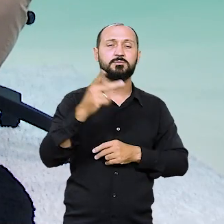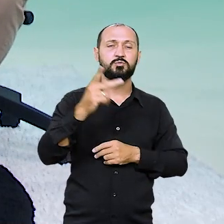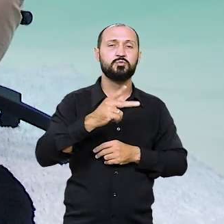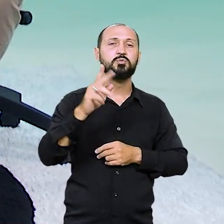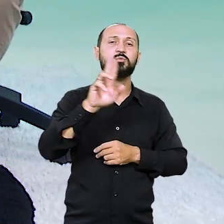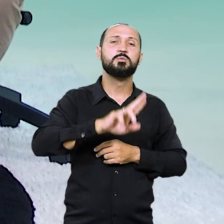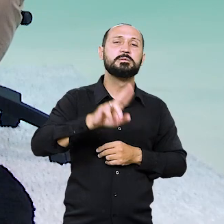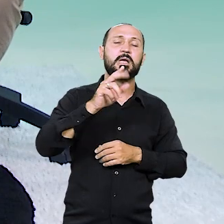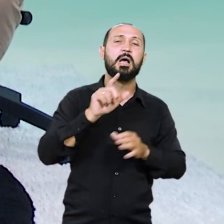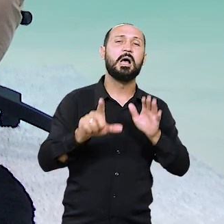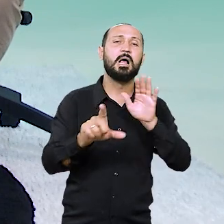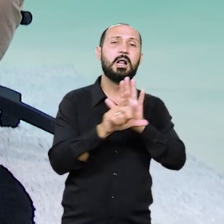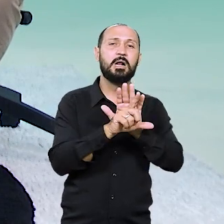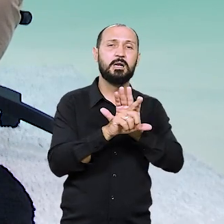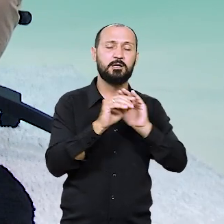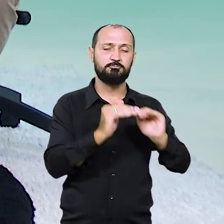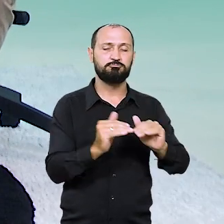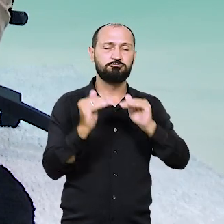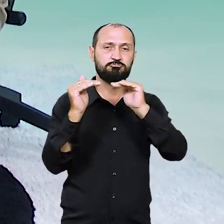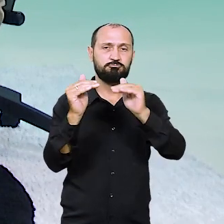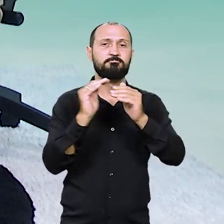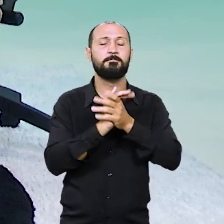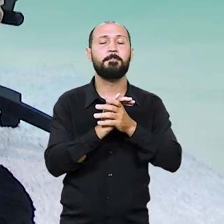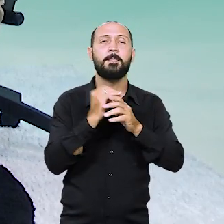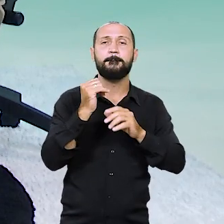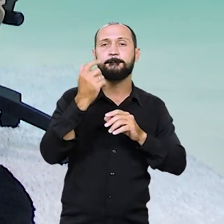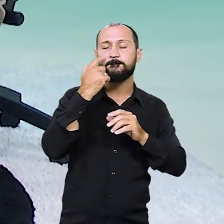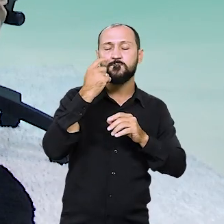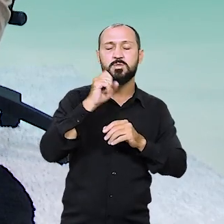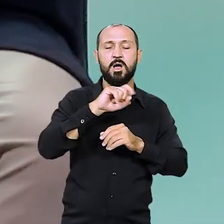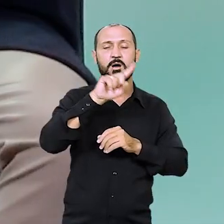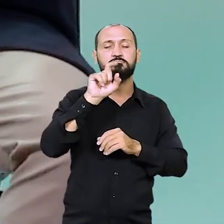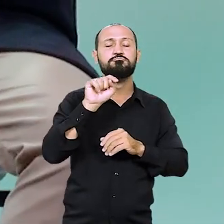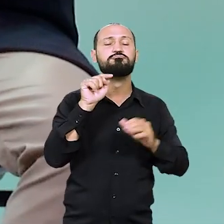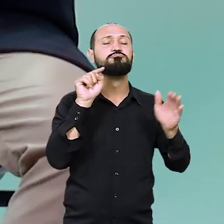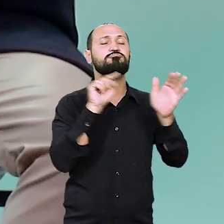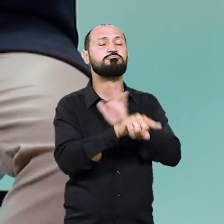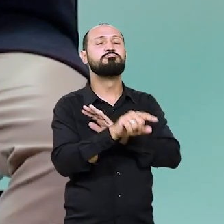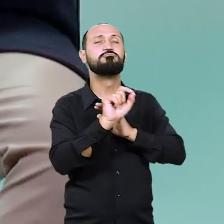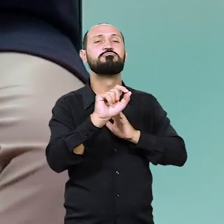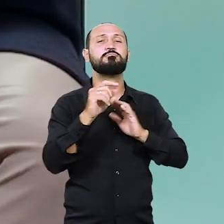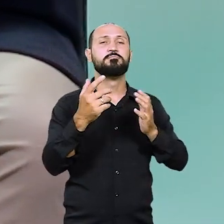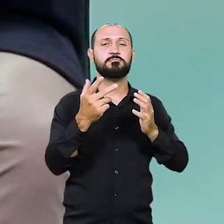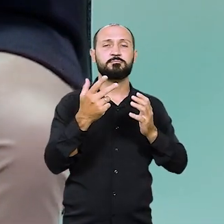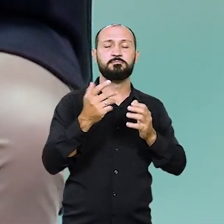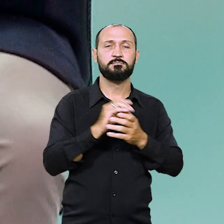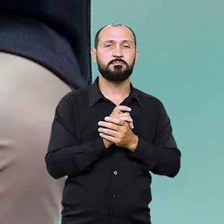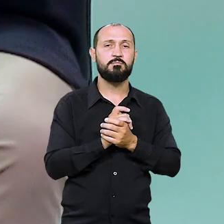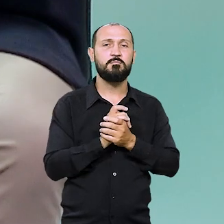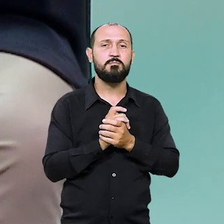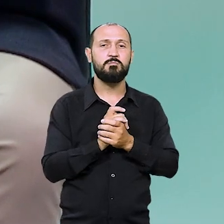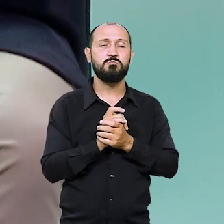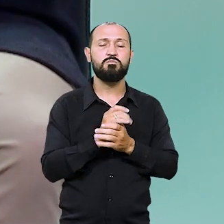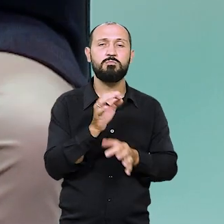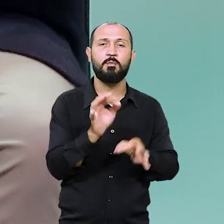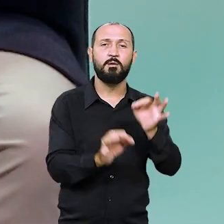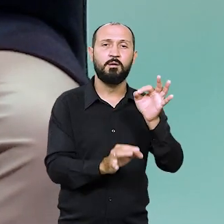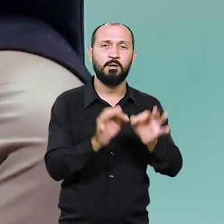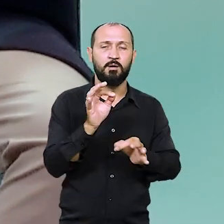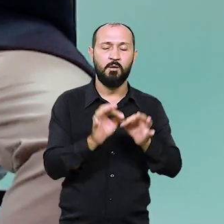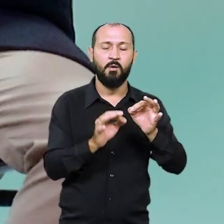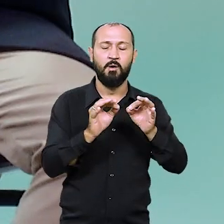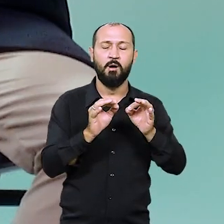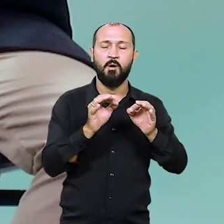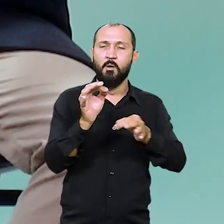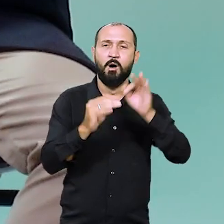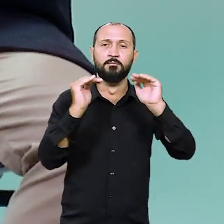mais da aplicação da lei, então a gente tem o duplo grau de jurisdição, onde a pessoa pode estar questionando questionando essas medidas e que os